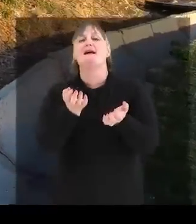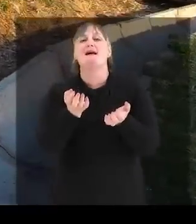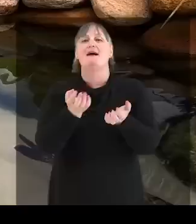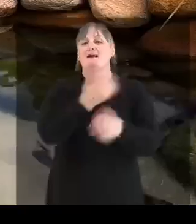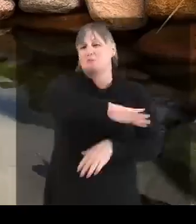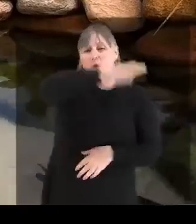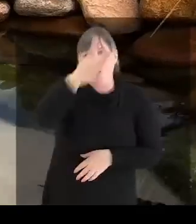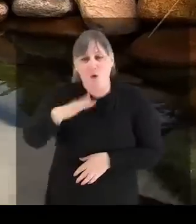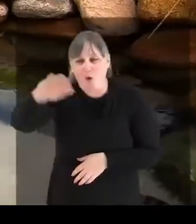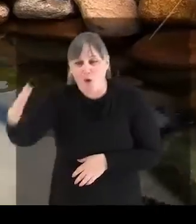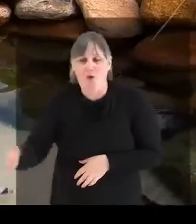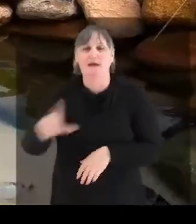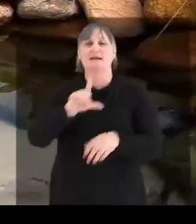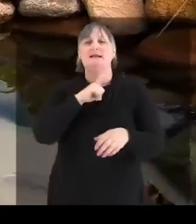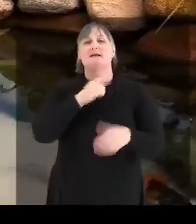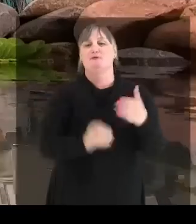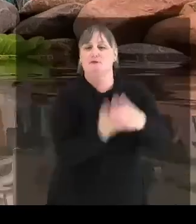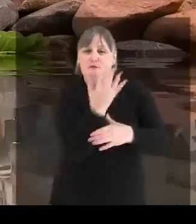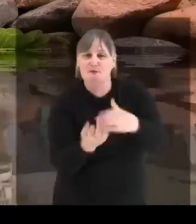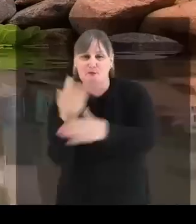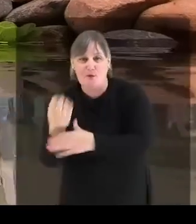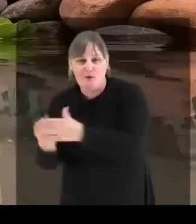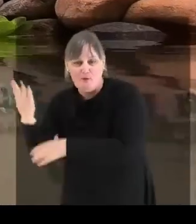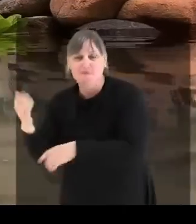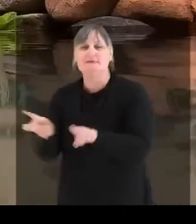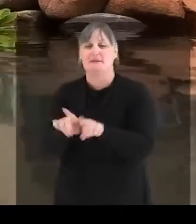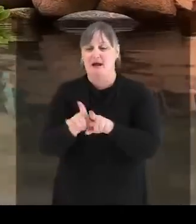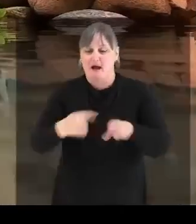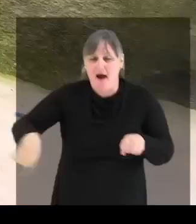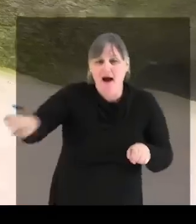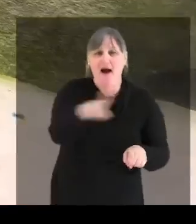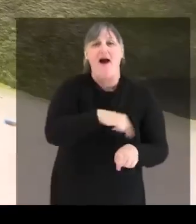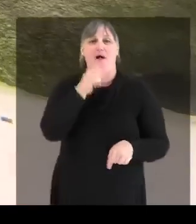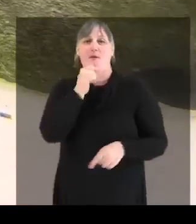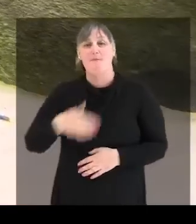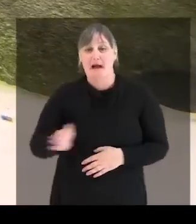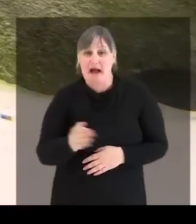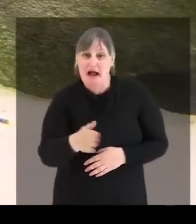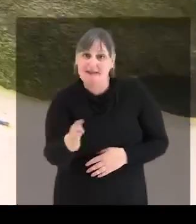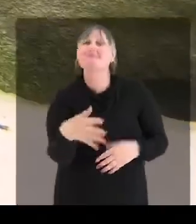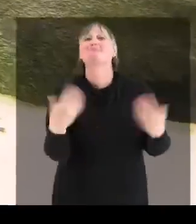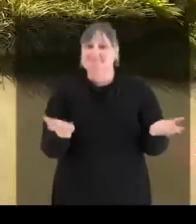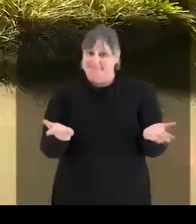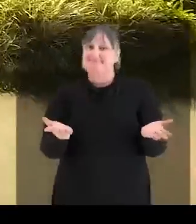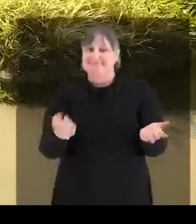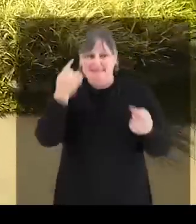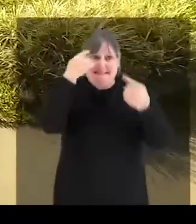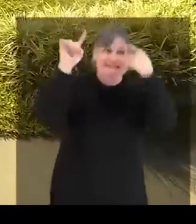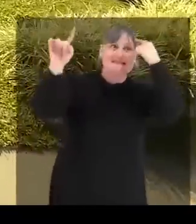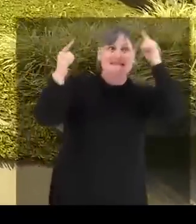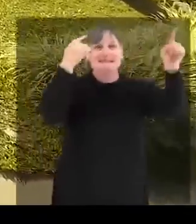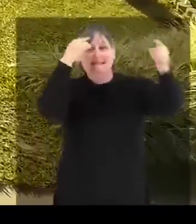morros, elas queriam jardins, elas queriam lagos com peixes, né? Então, as ideias nasceram